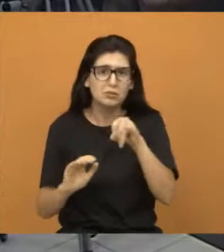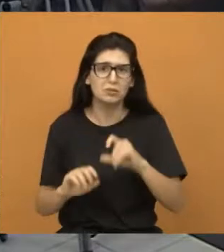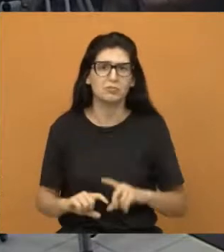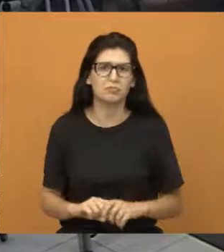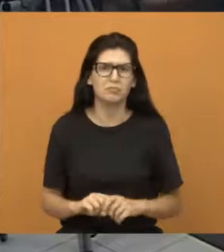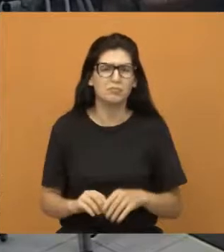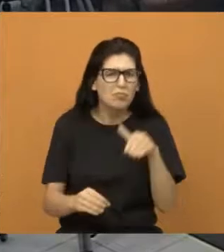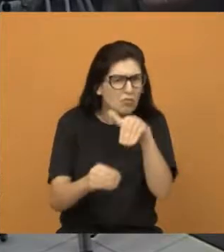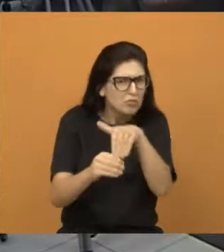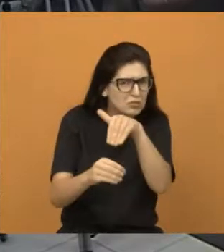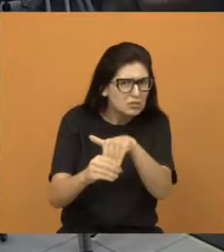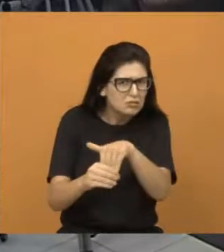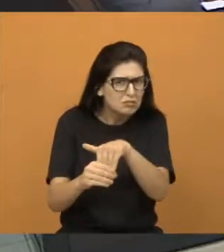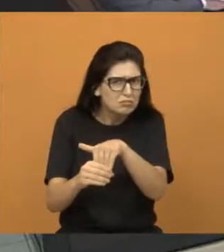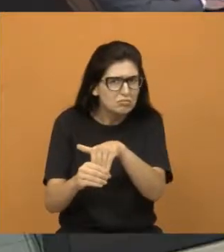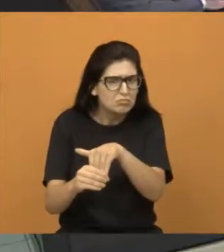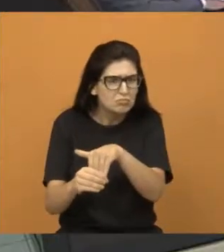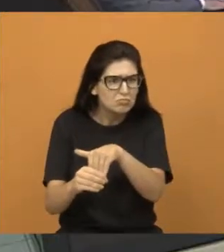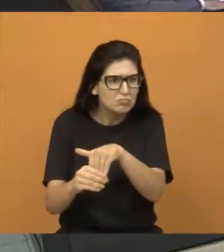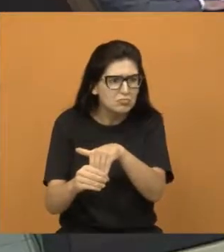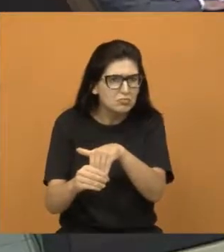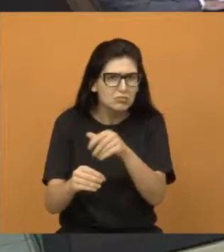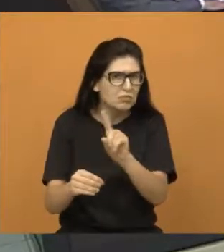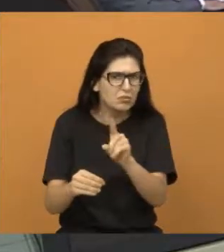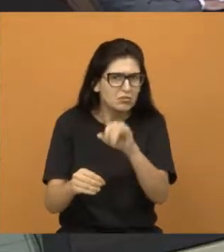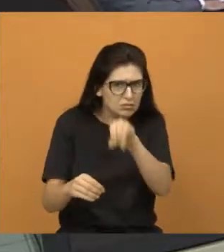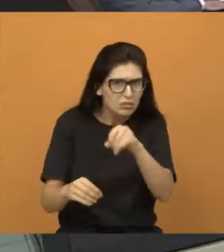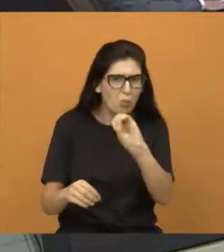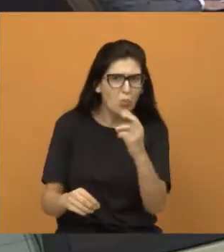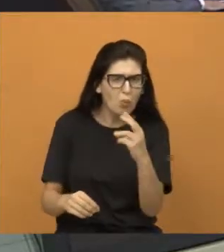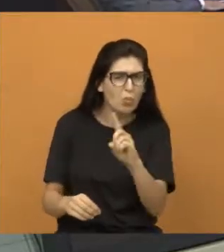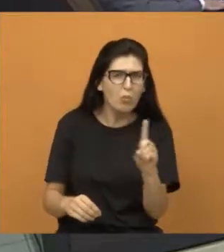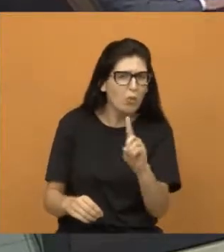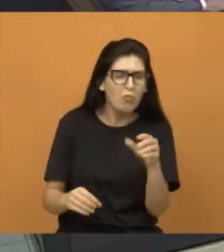pondo em votação o adiamento? Oi?